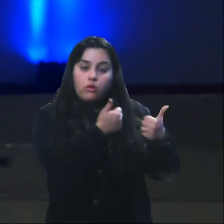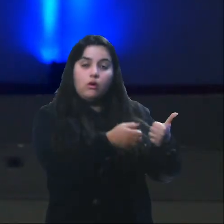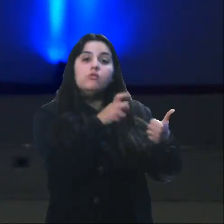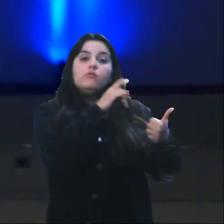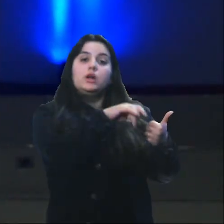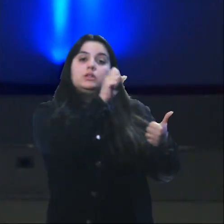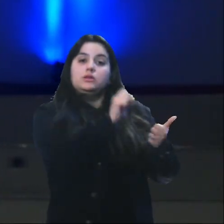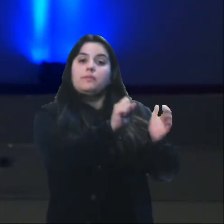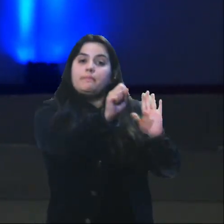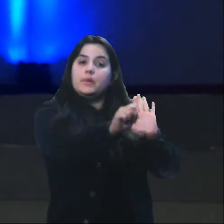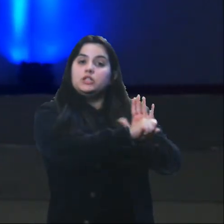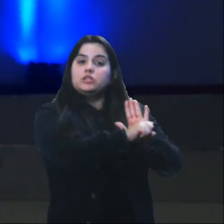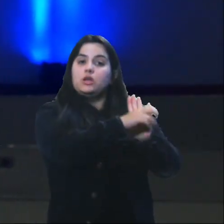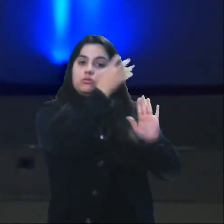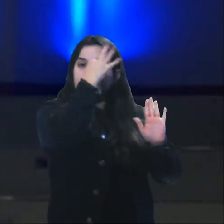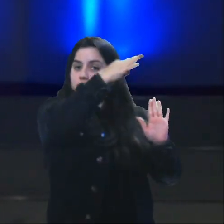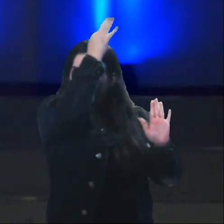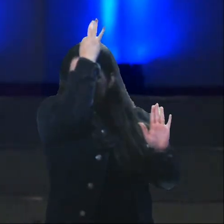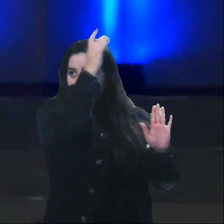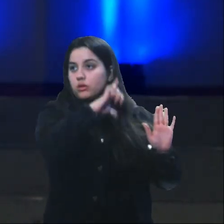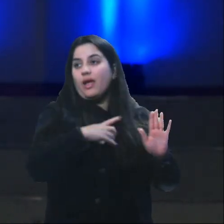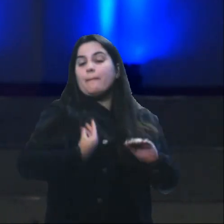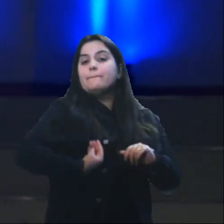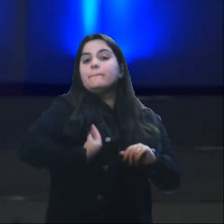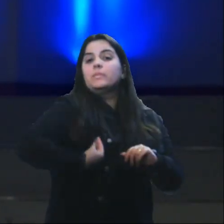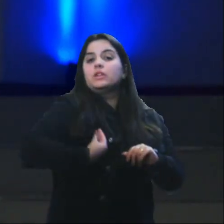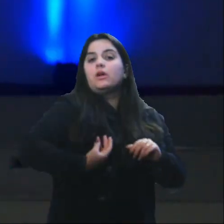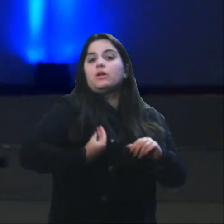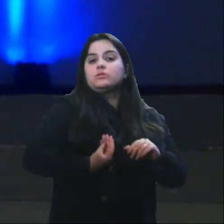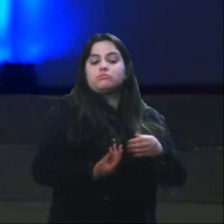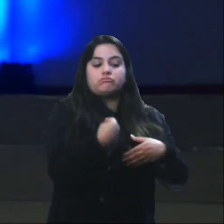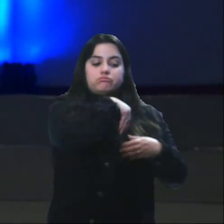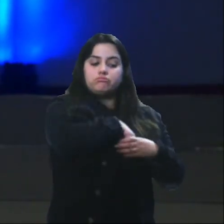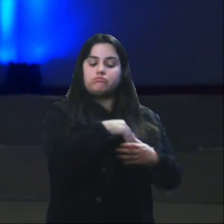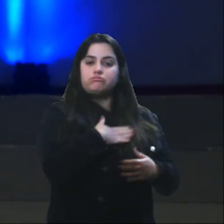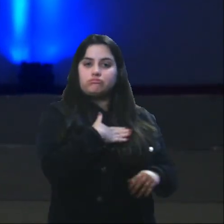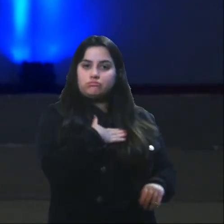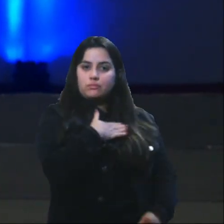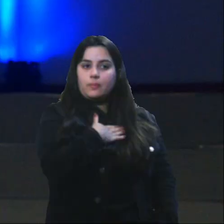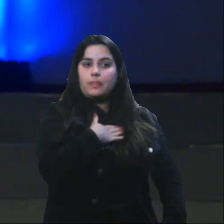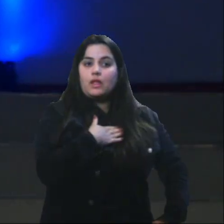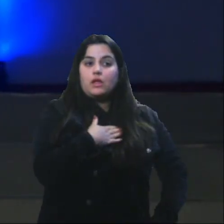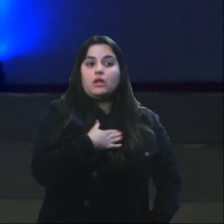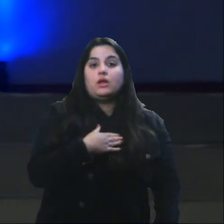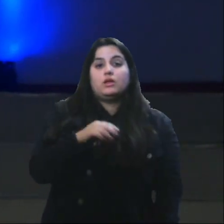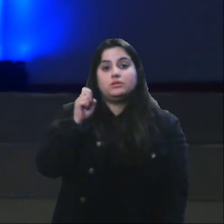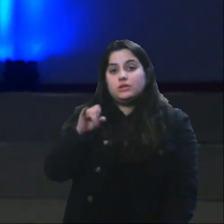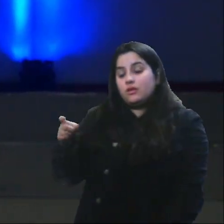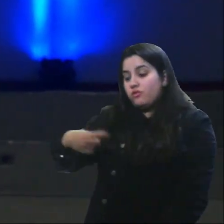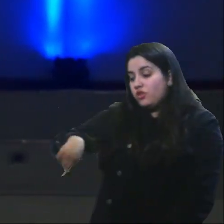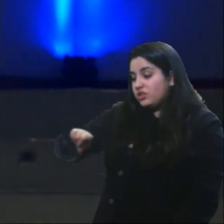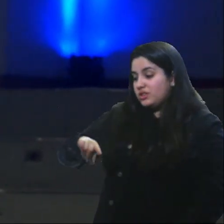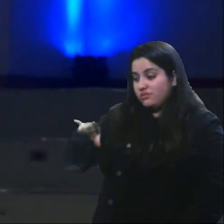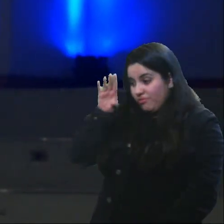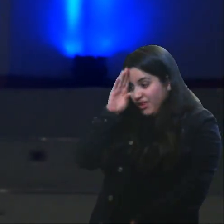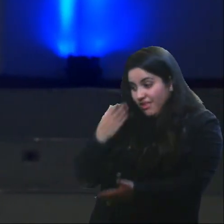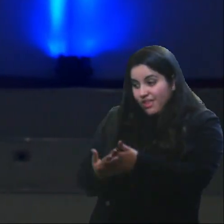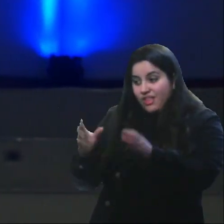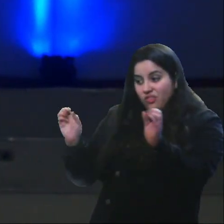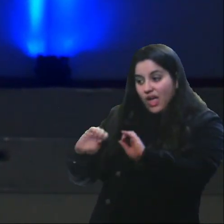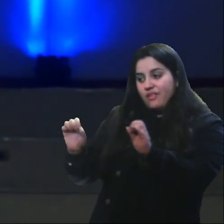no Espírito, vão ter a presença de Deus dentro deles. Aqueles que não crerem serão batizados no